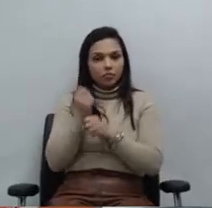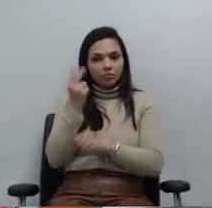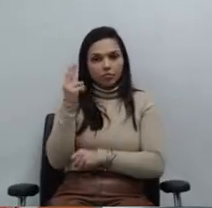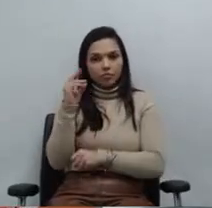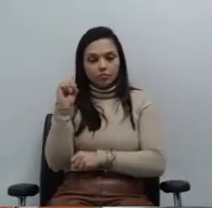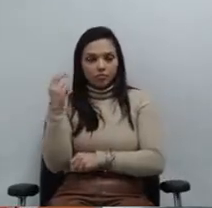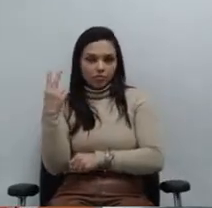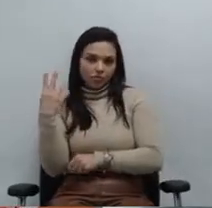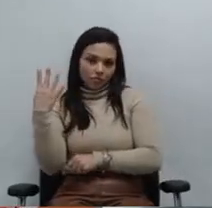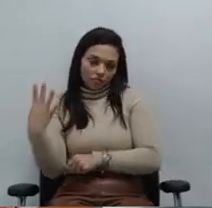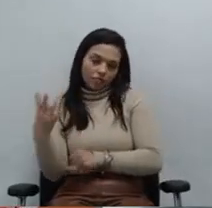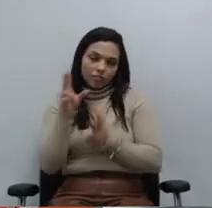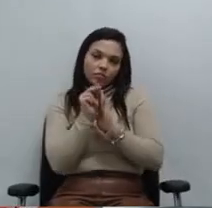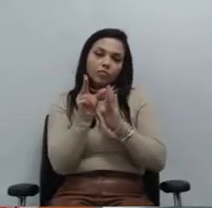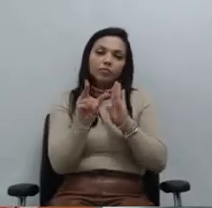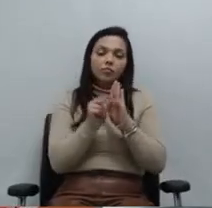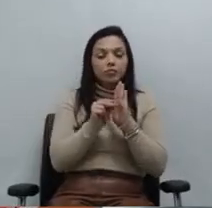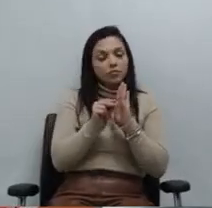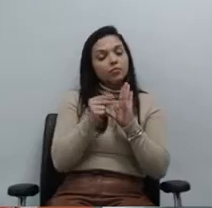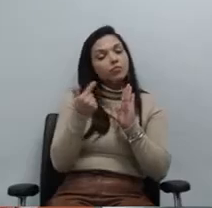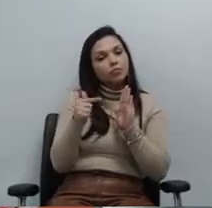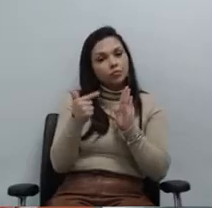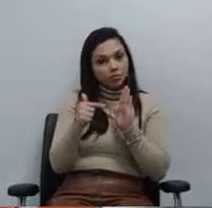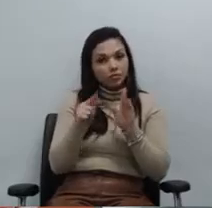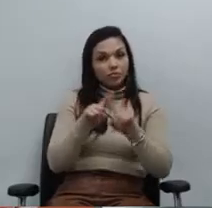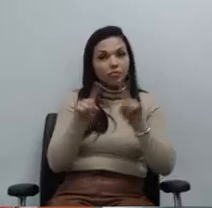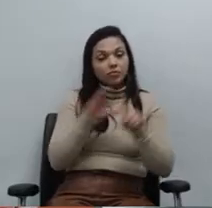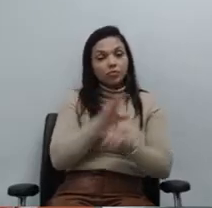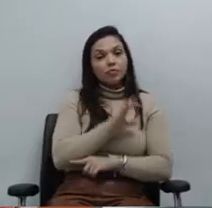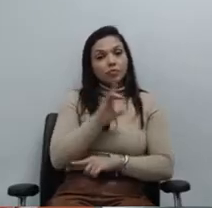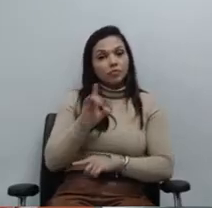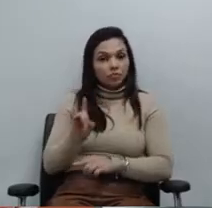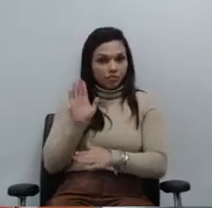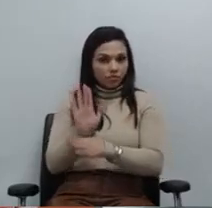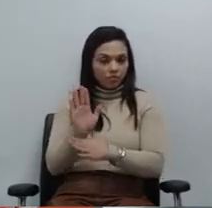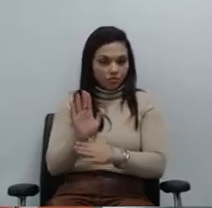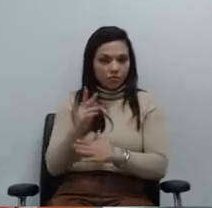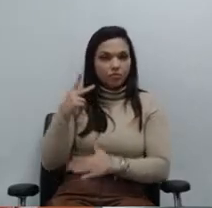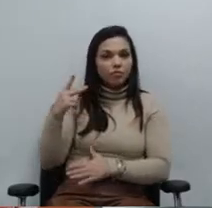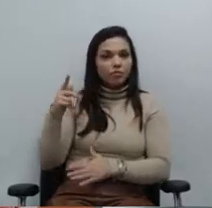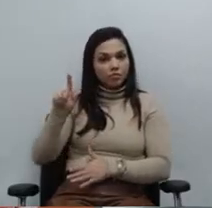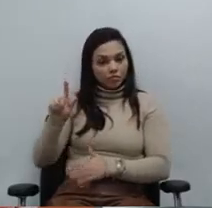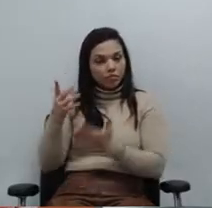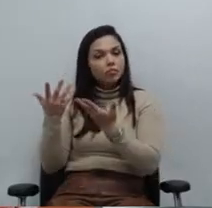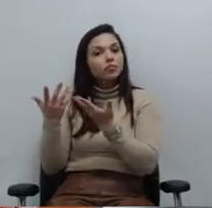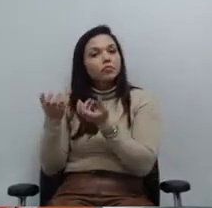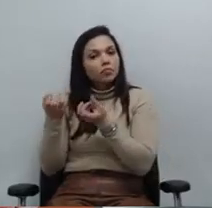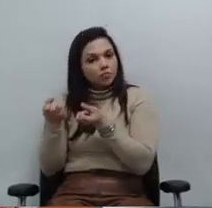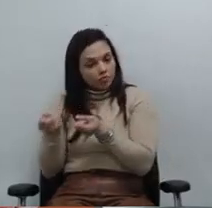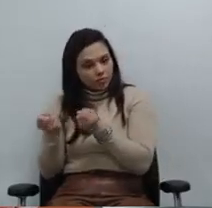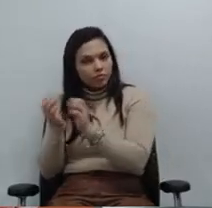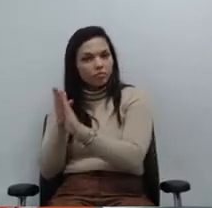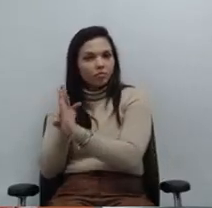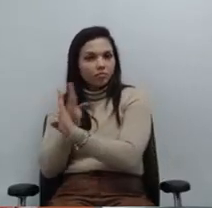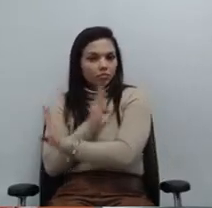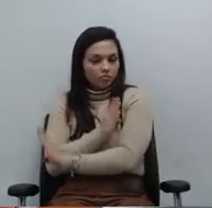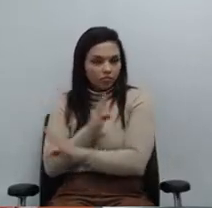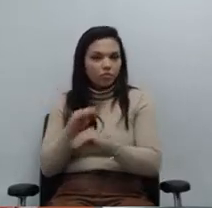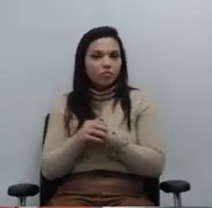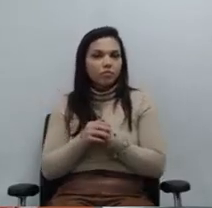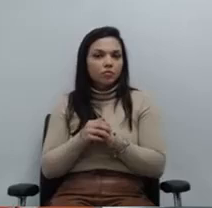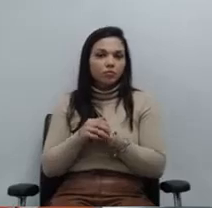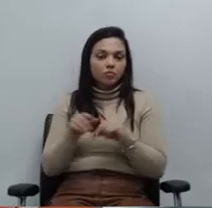não vou ler o artigo aqui. A coordenação auxiliar da unidade de Praia Grande concordou com o afastamento conforme documentação apresentada.